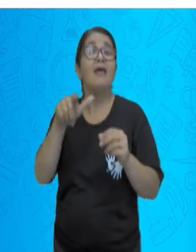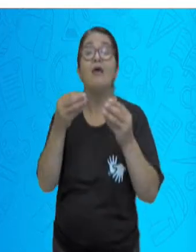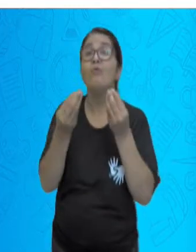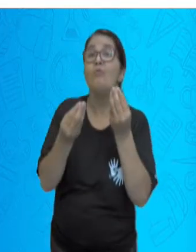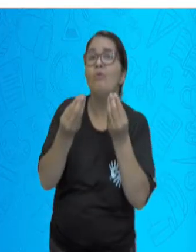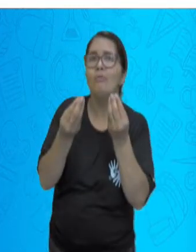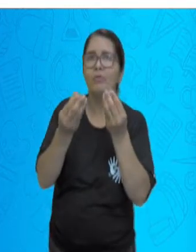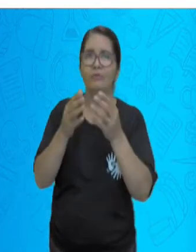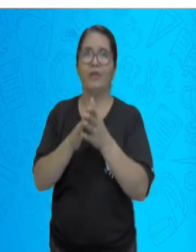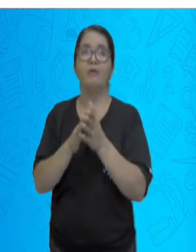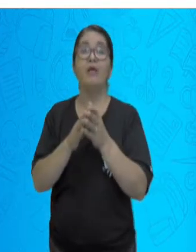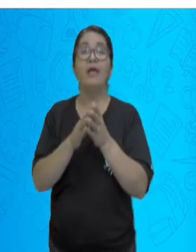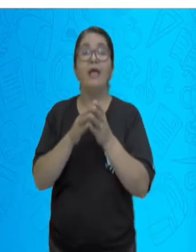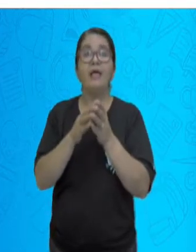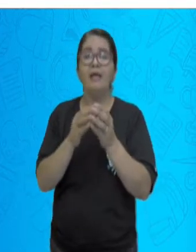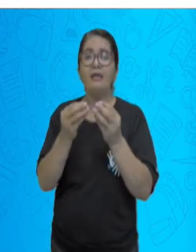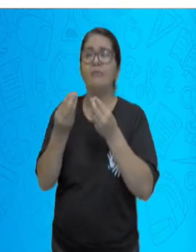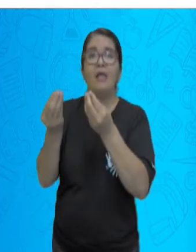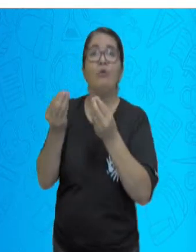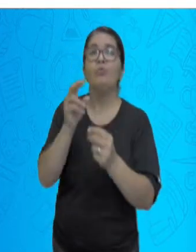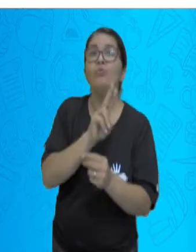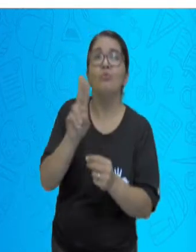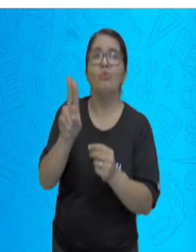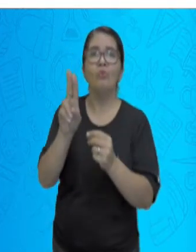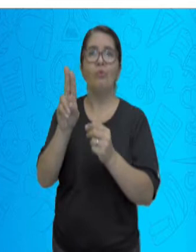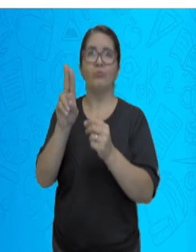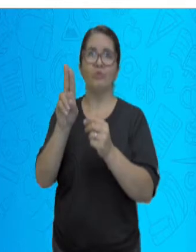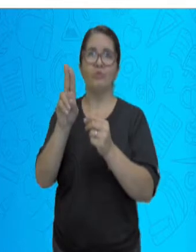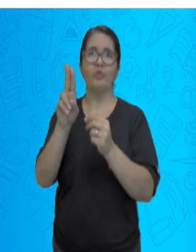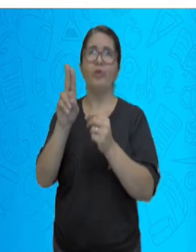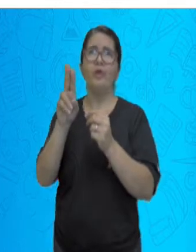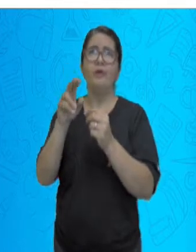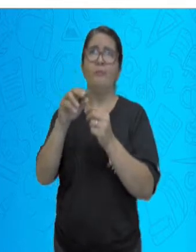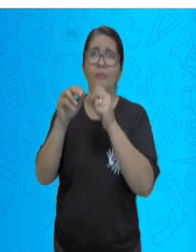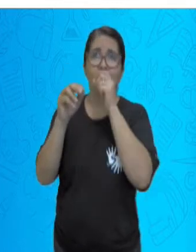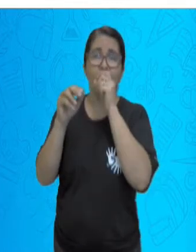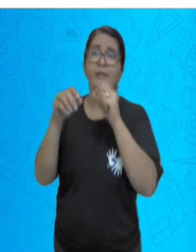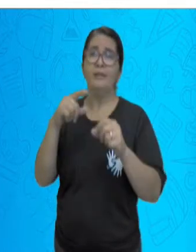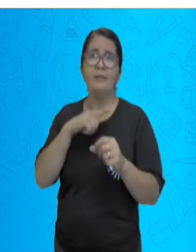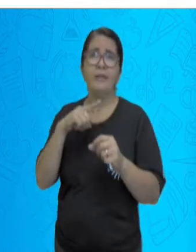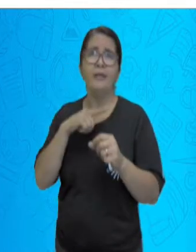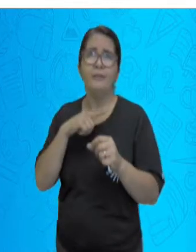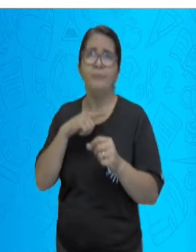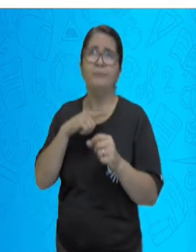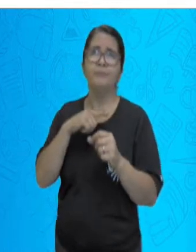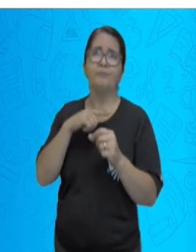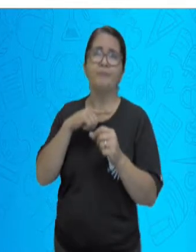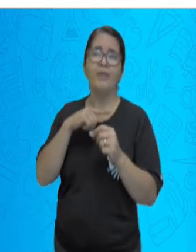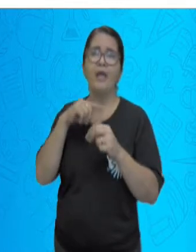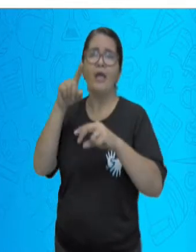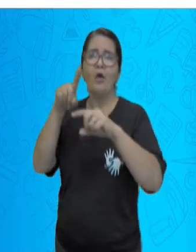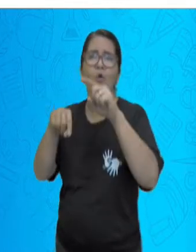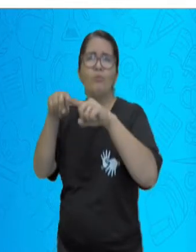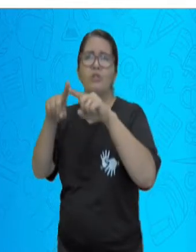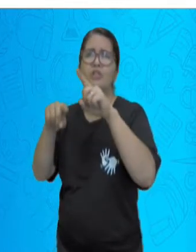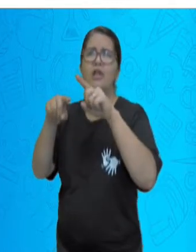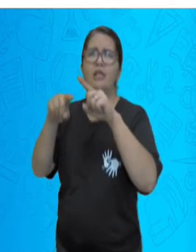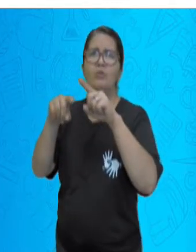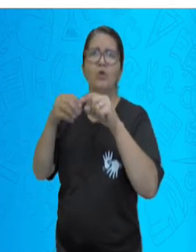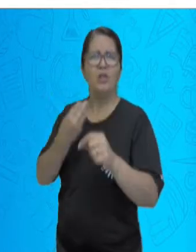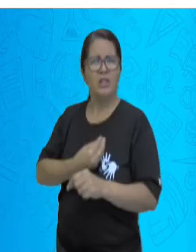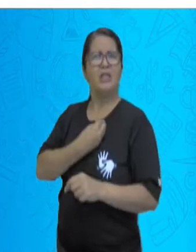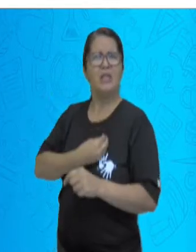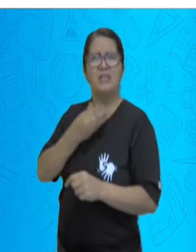substantivo, ele dá-se o nome de algo que existe por si só. Ou